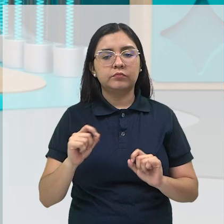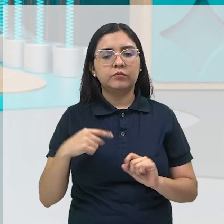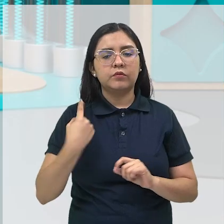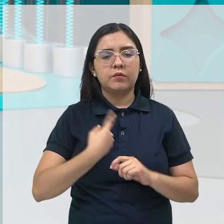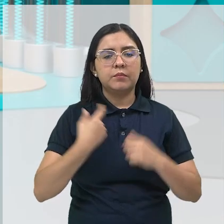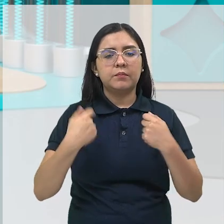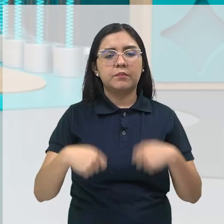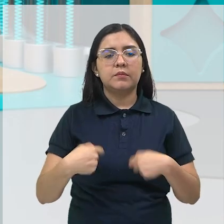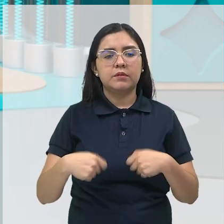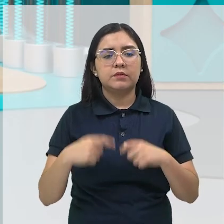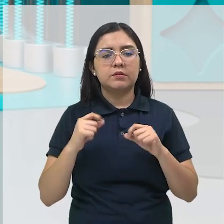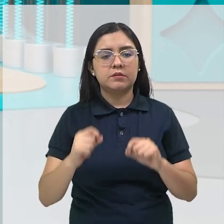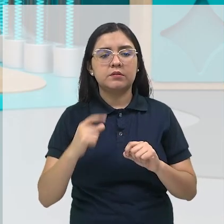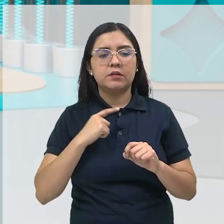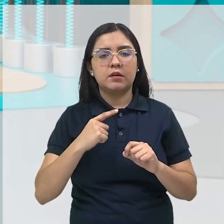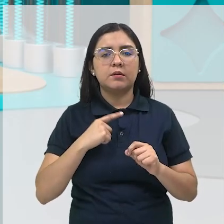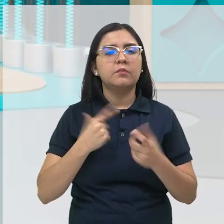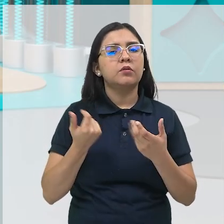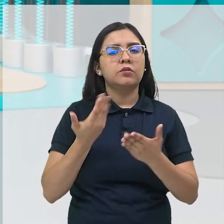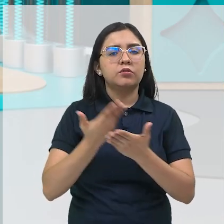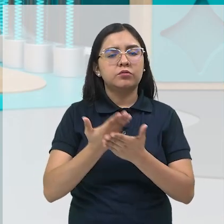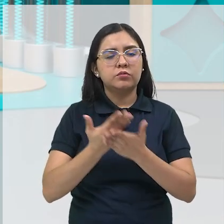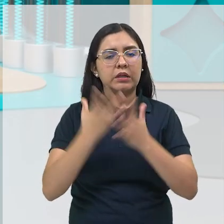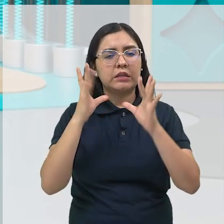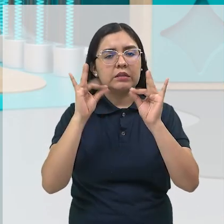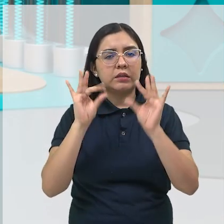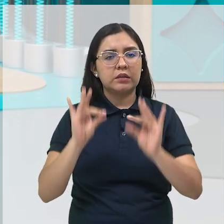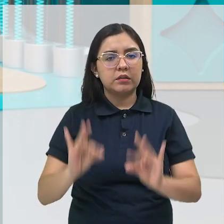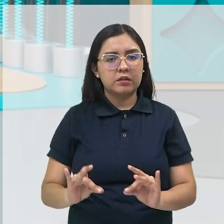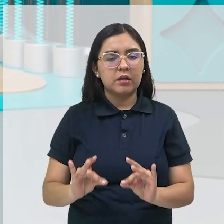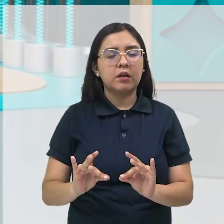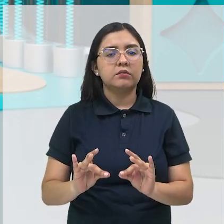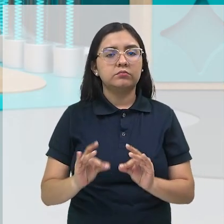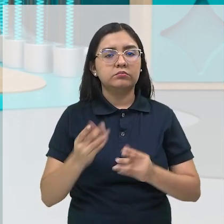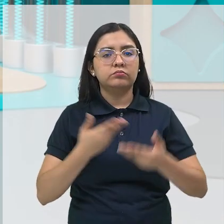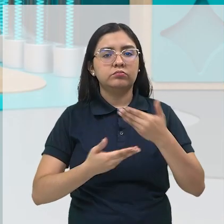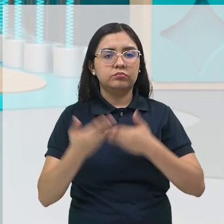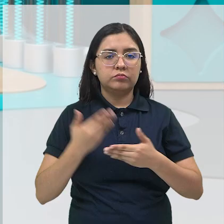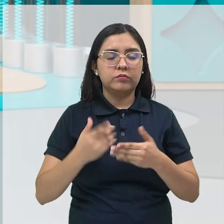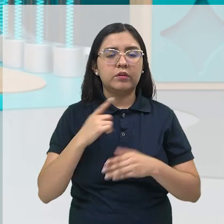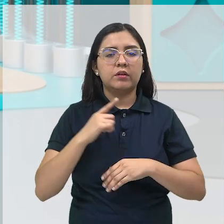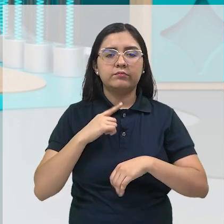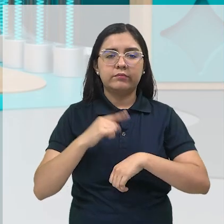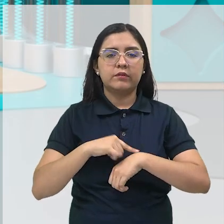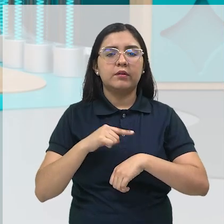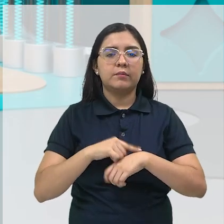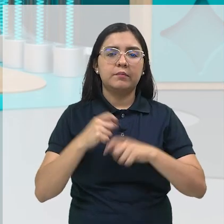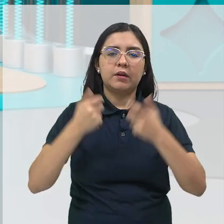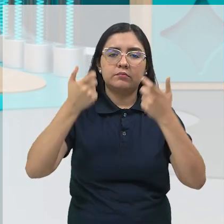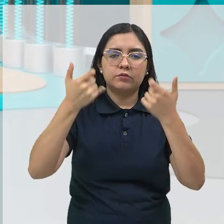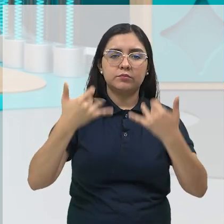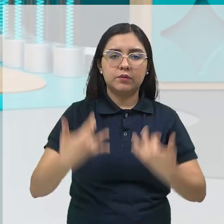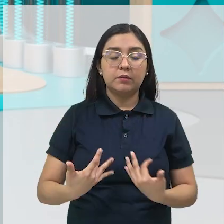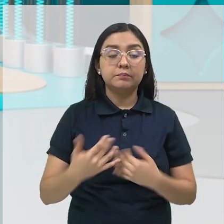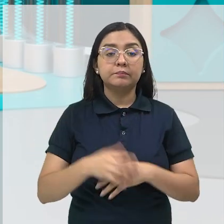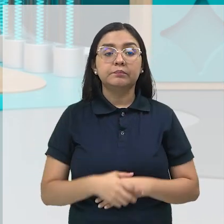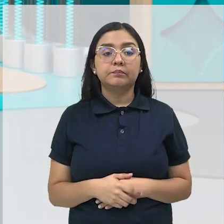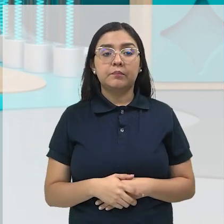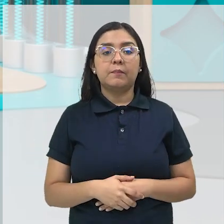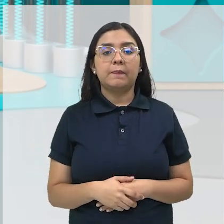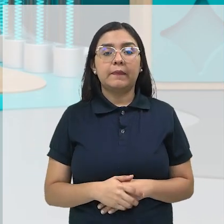que fazer um fechaçado para poder conversar bastante e ter muito tempo para poder desfrutar sobre esse